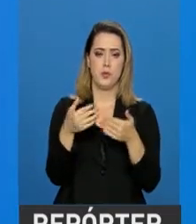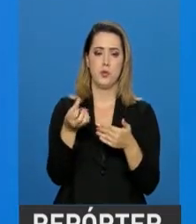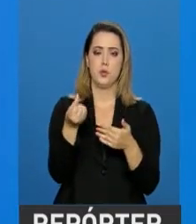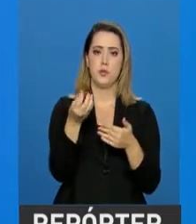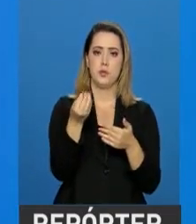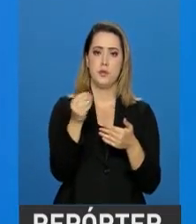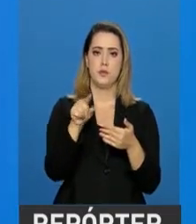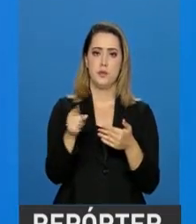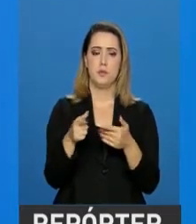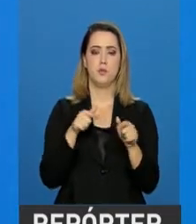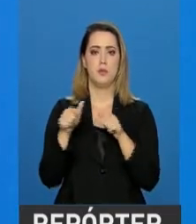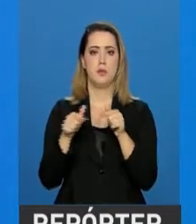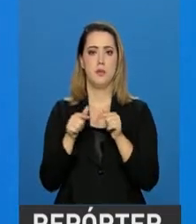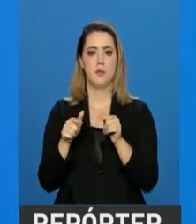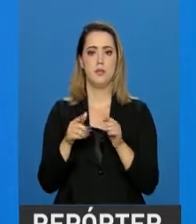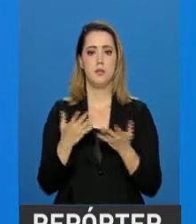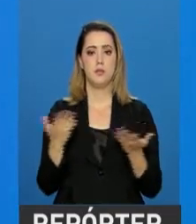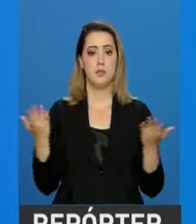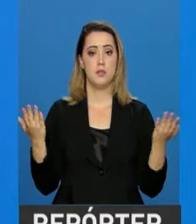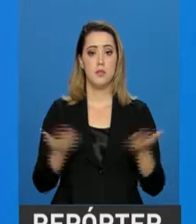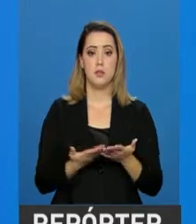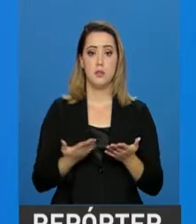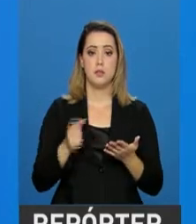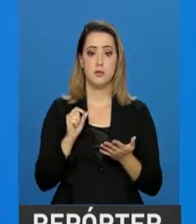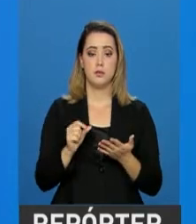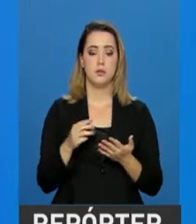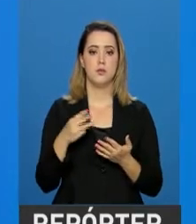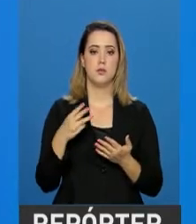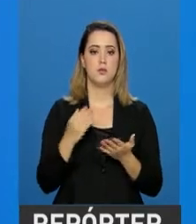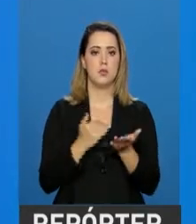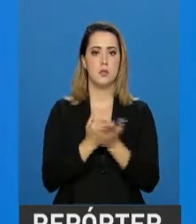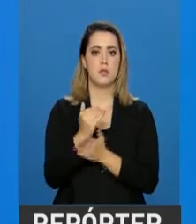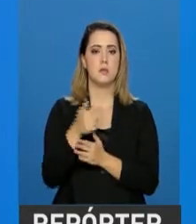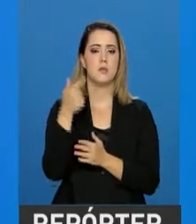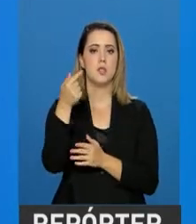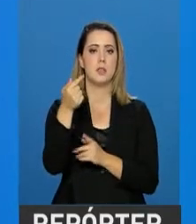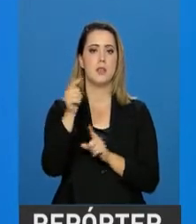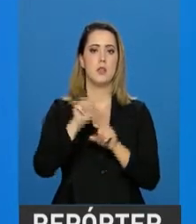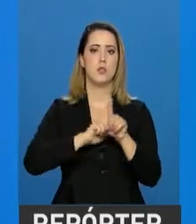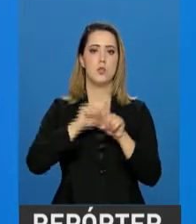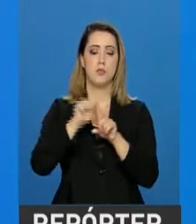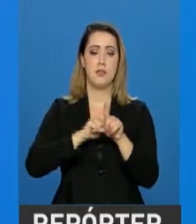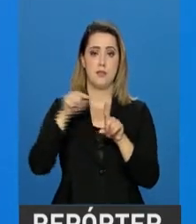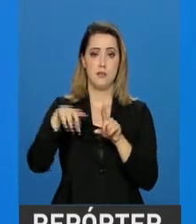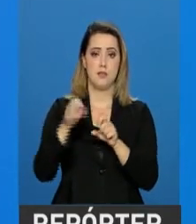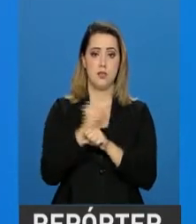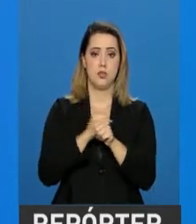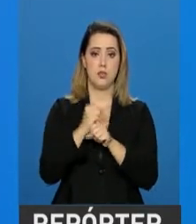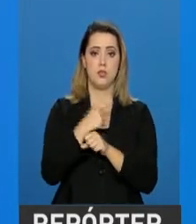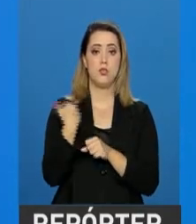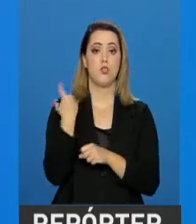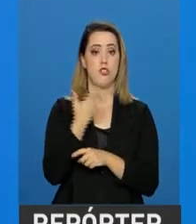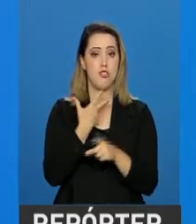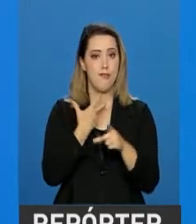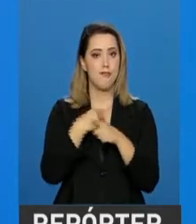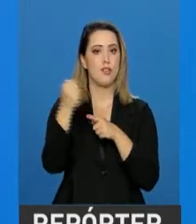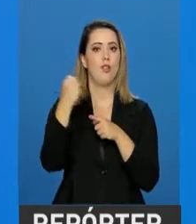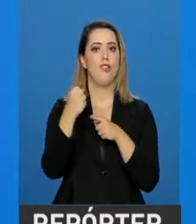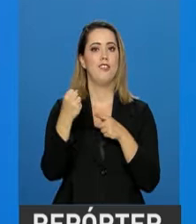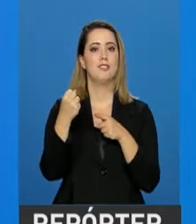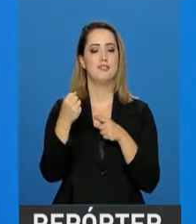de trabalho e agora o primeiro set sem medo de 2017 e nós já comemoramos